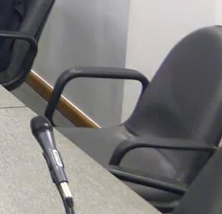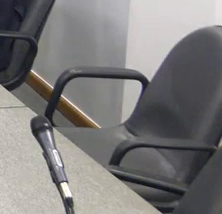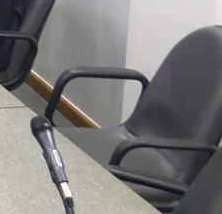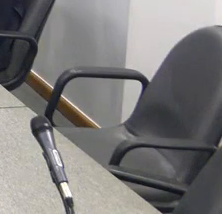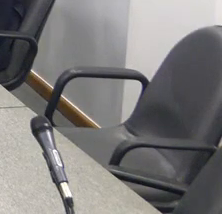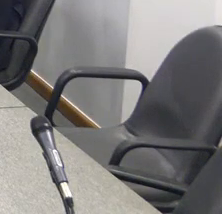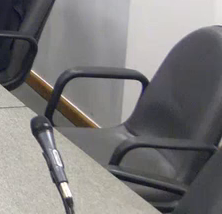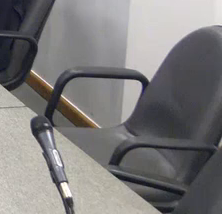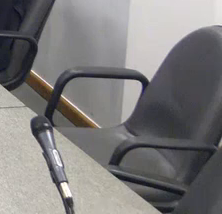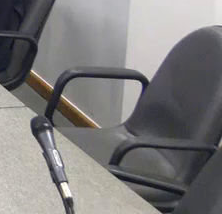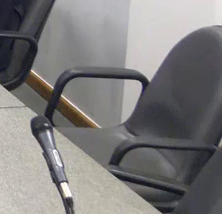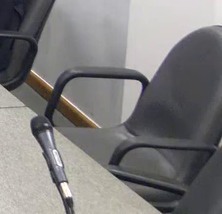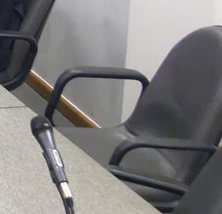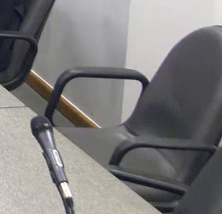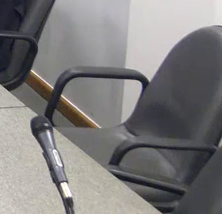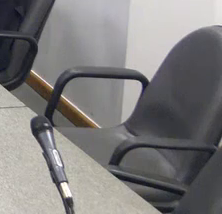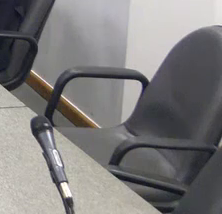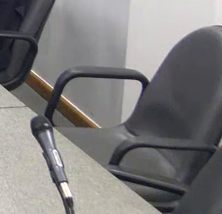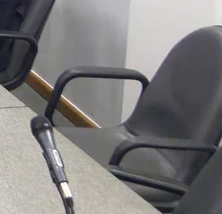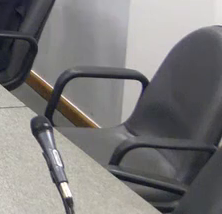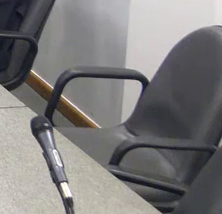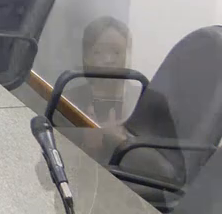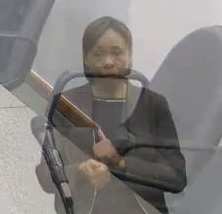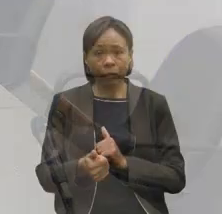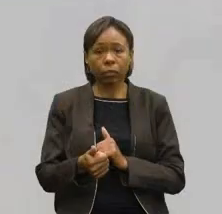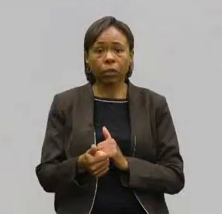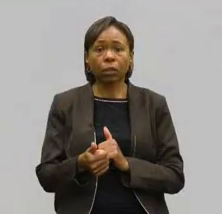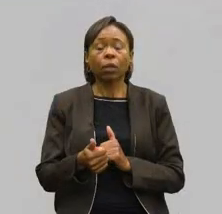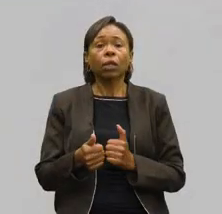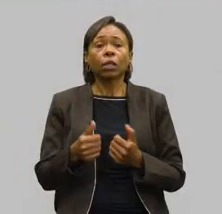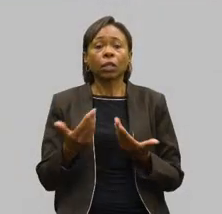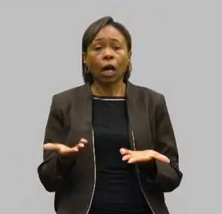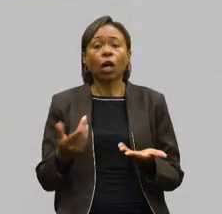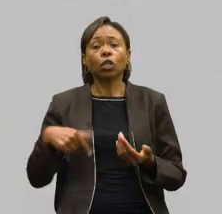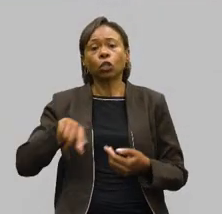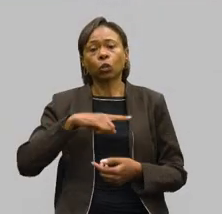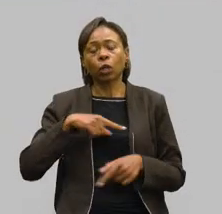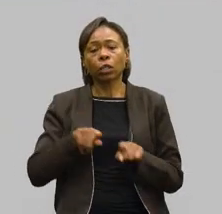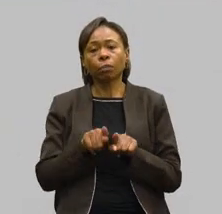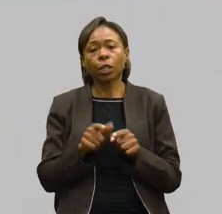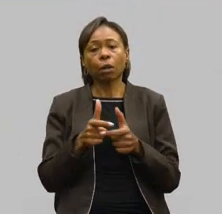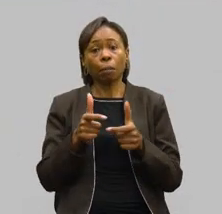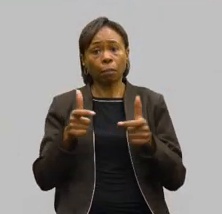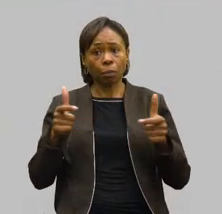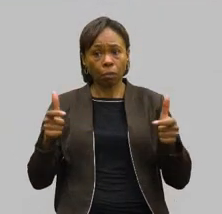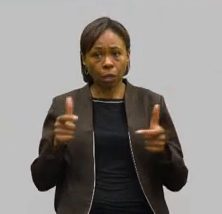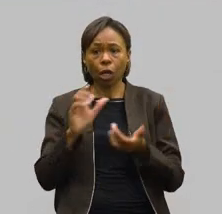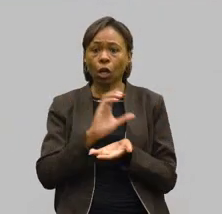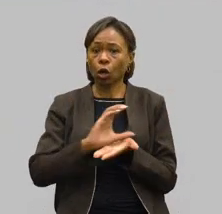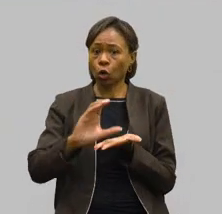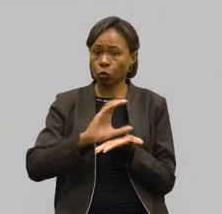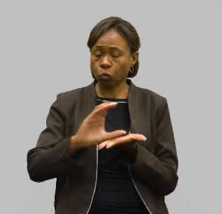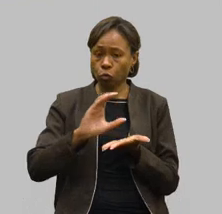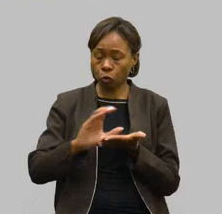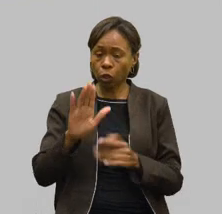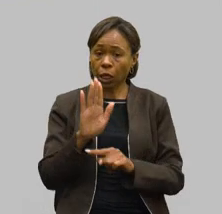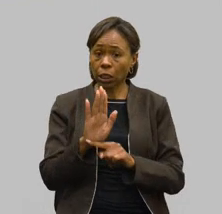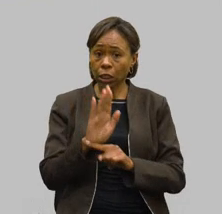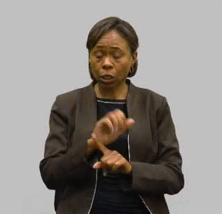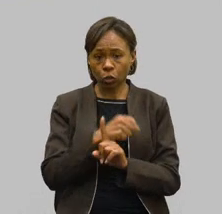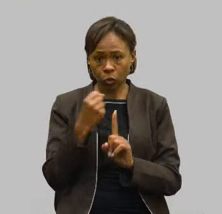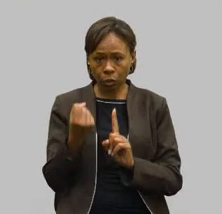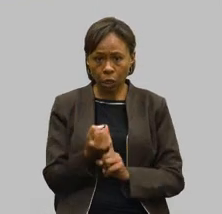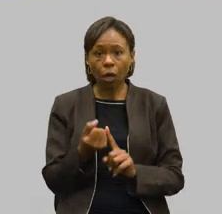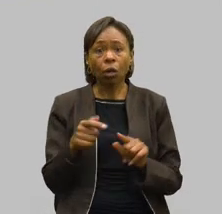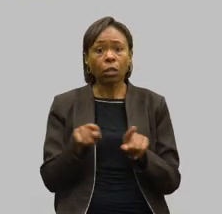do ICMS do esporte tivemos também agora estamos ampliando ainda mais os recursos da Assistência Social e eu não posso deixar aqui de citar